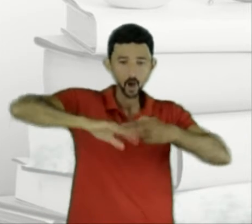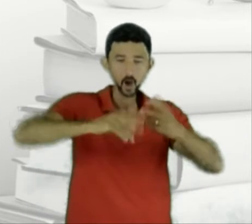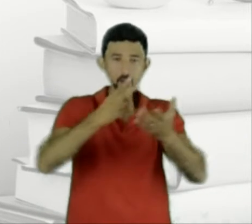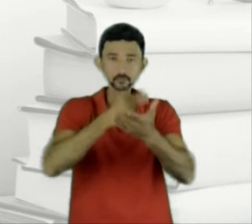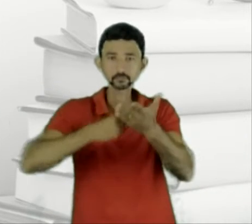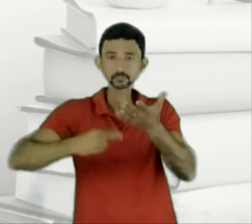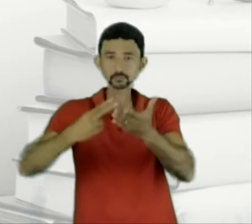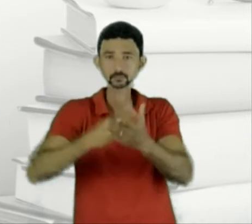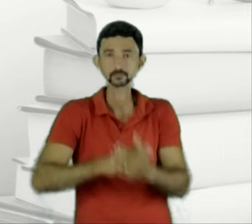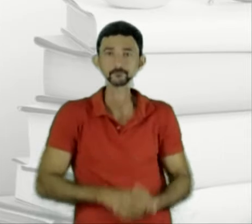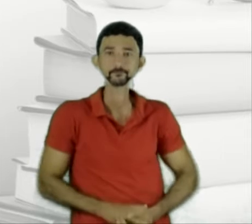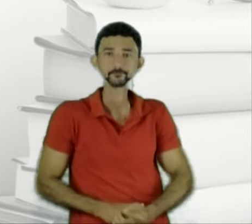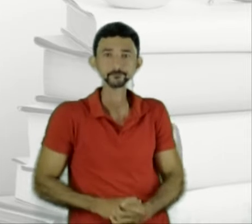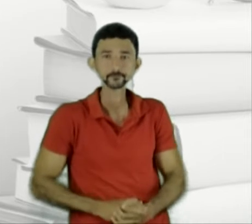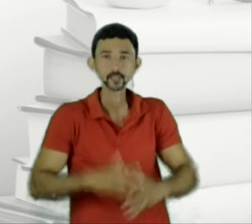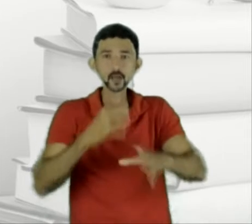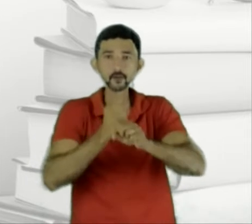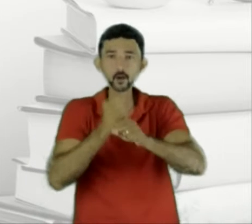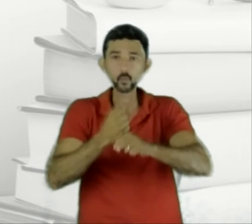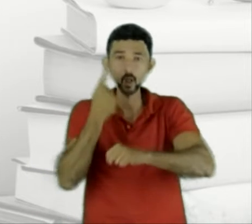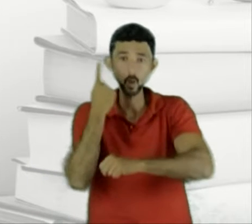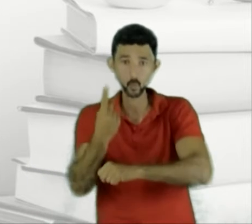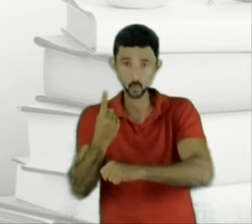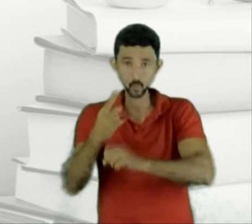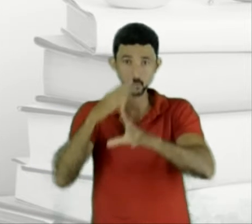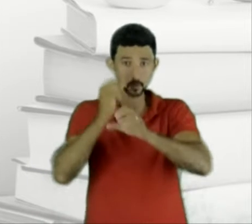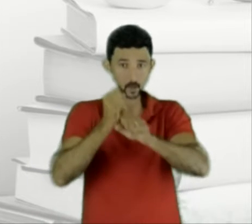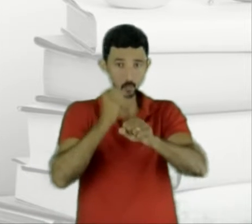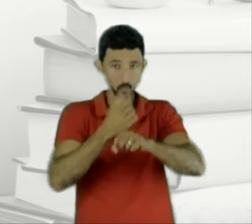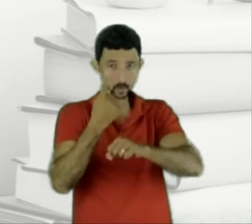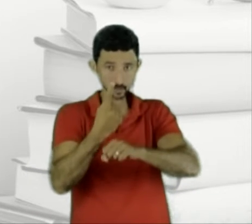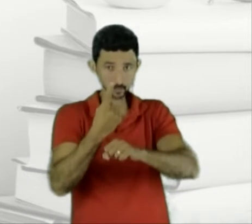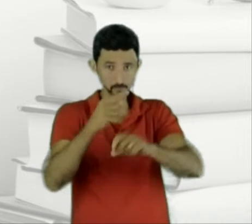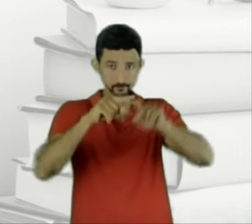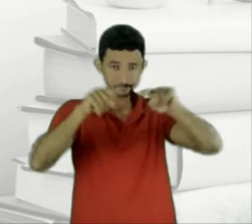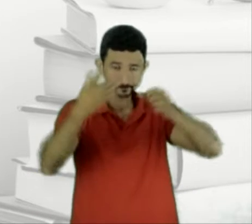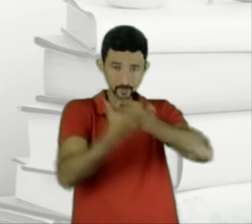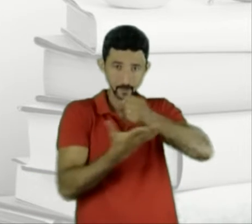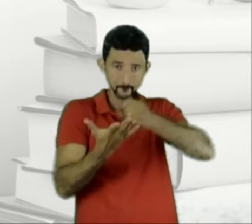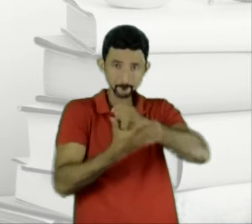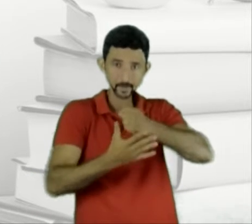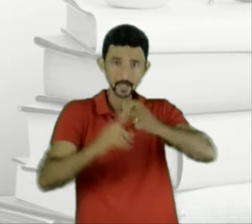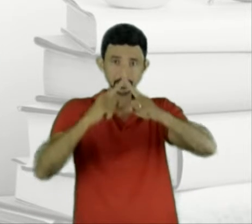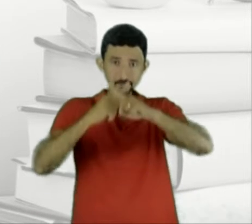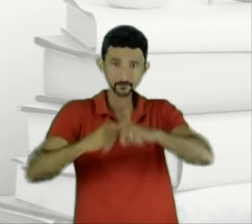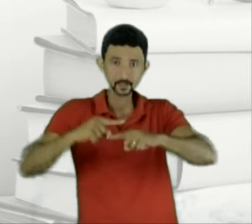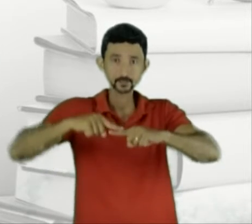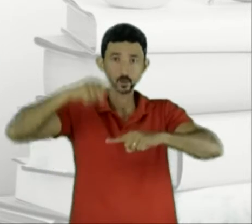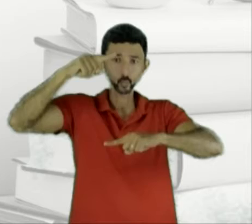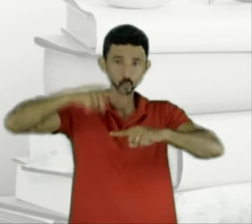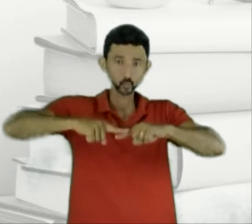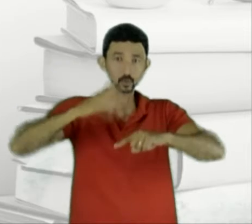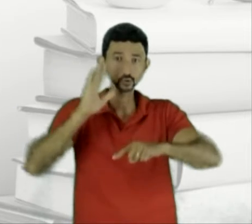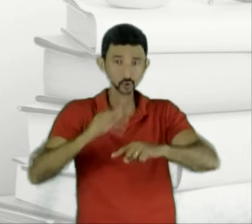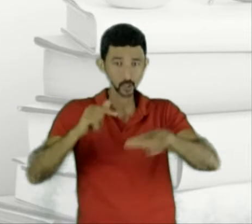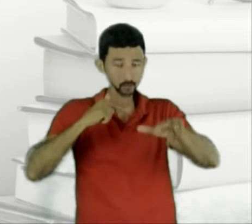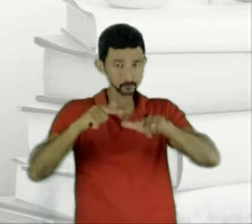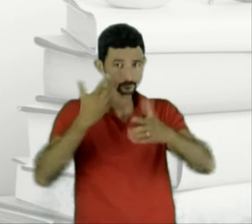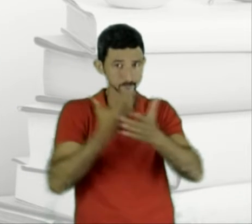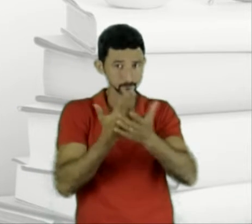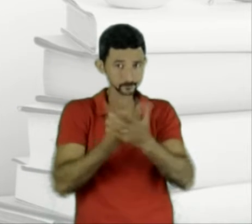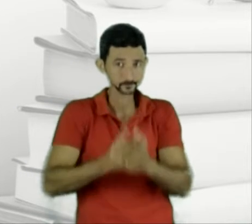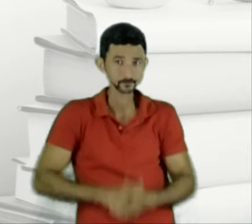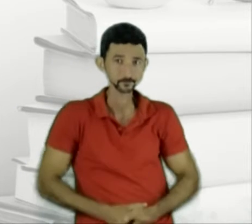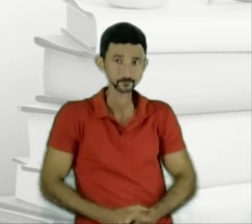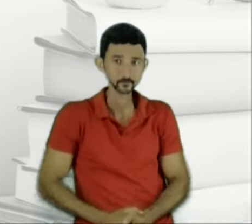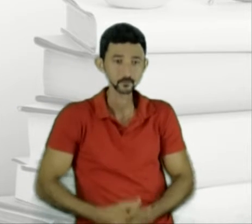figuras. Então, eu calculo a área da figura 1, certo? Que é base vezes altura, a gente já trabalhou isso. Vai